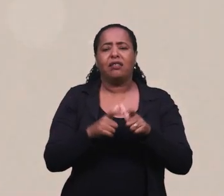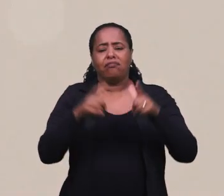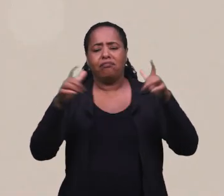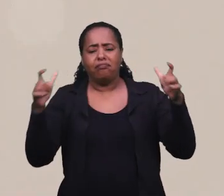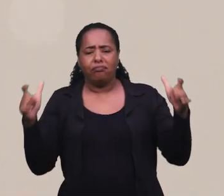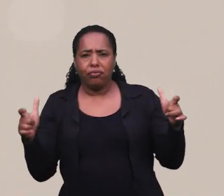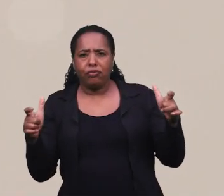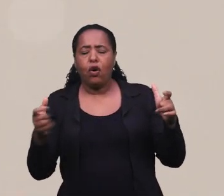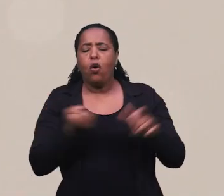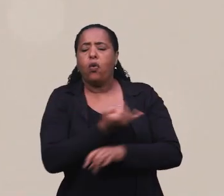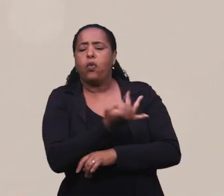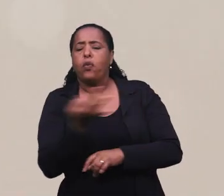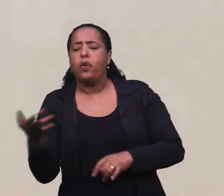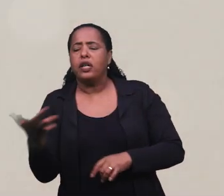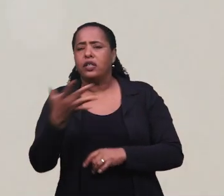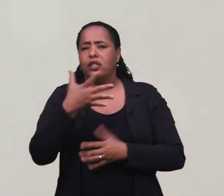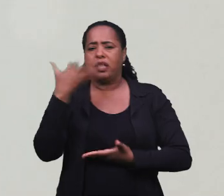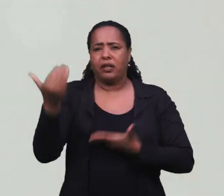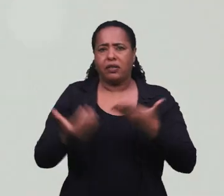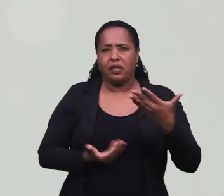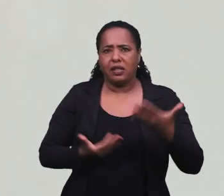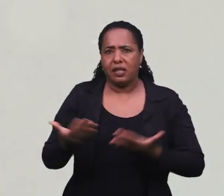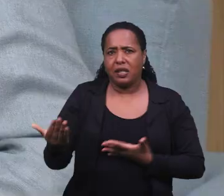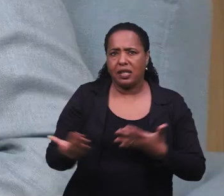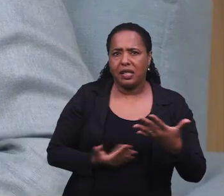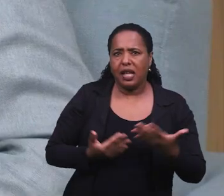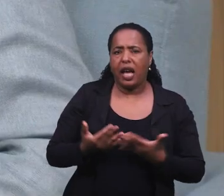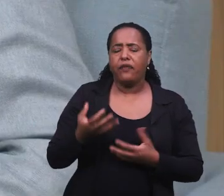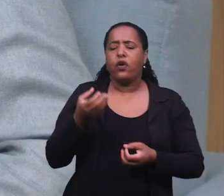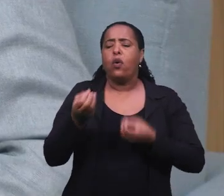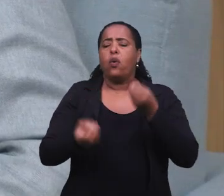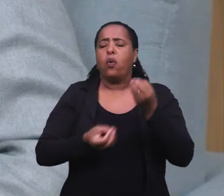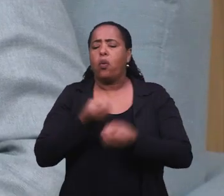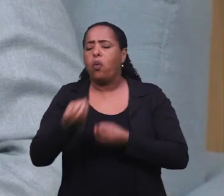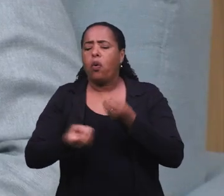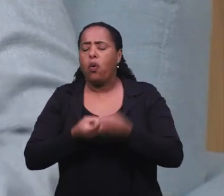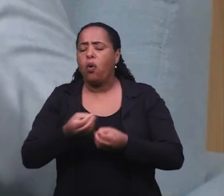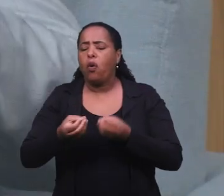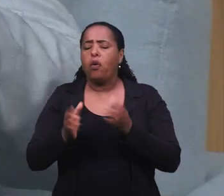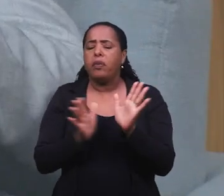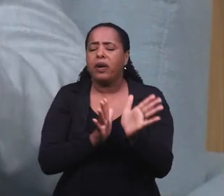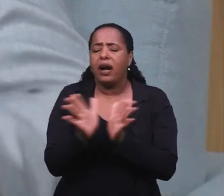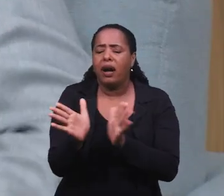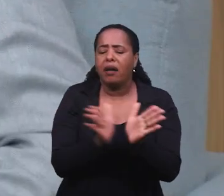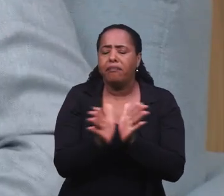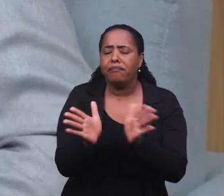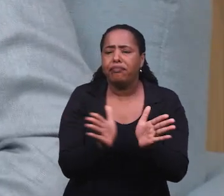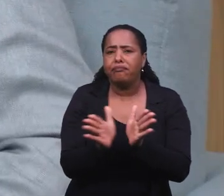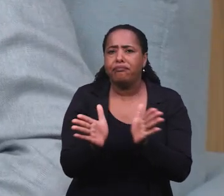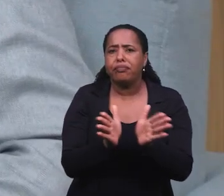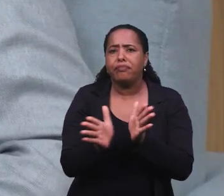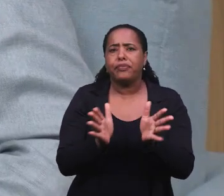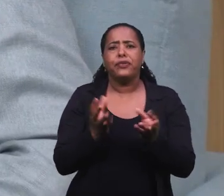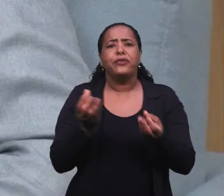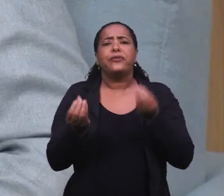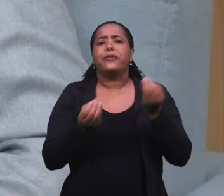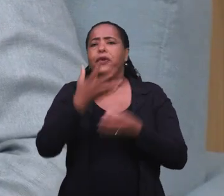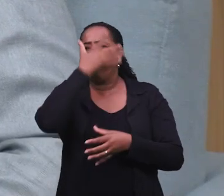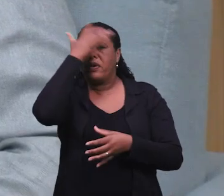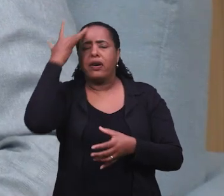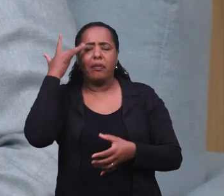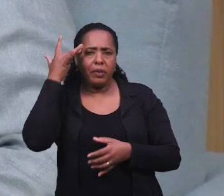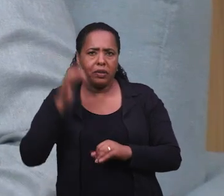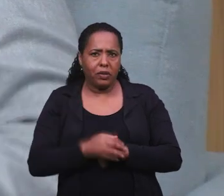estar conosco na eternidade. Glória a Jesus, que bênção! Obrigado, pastor Bísio, por participar conosco